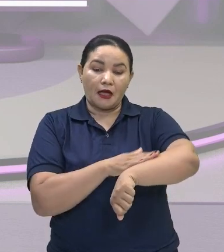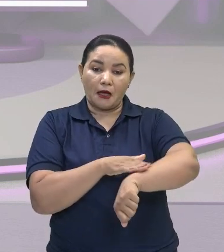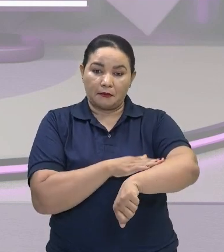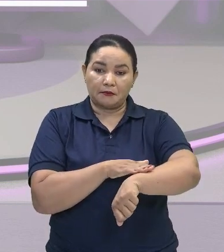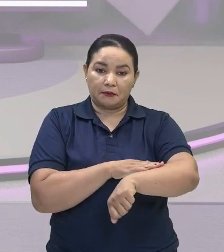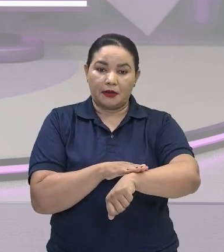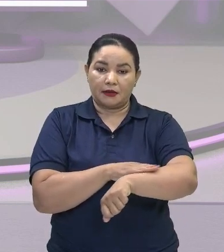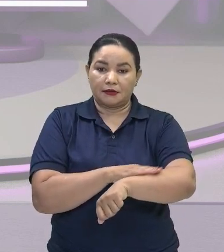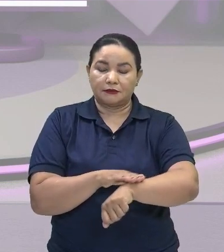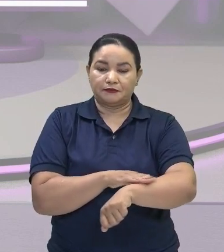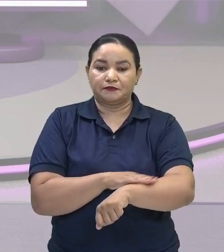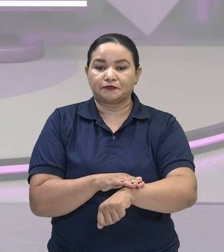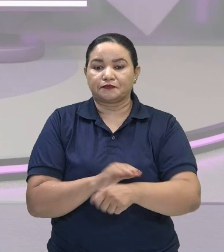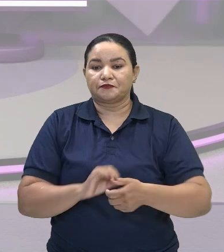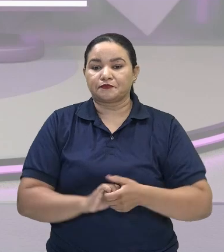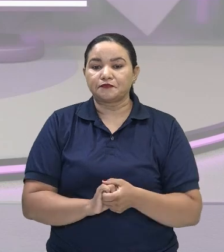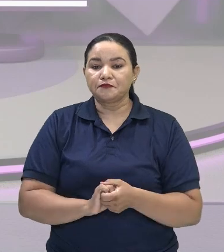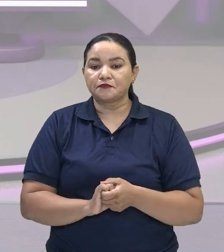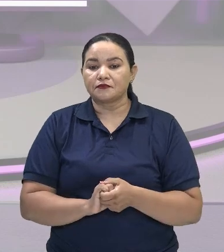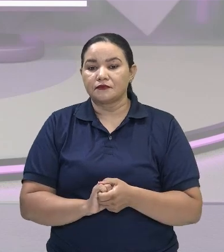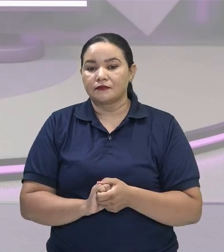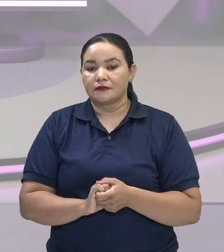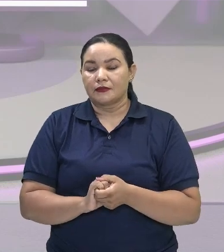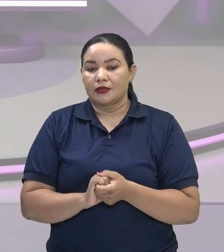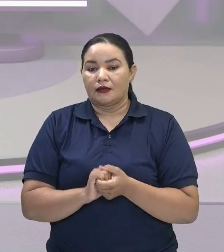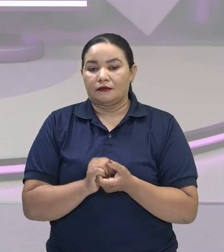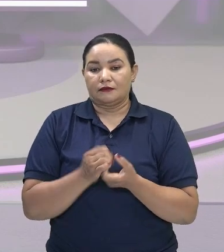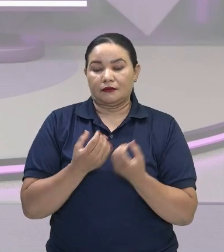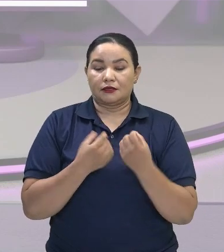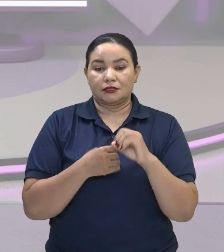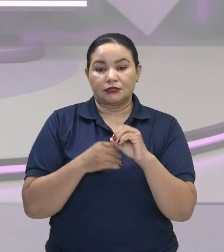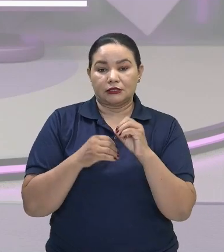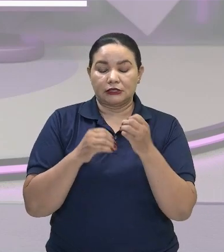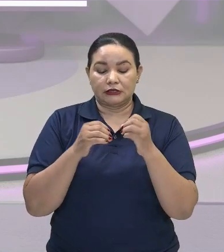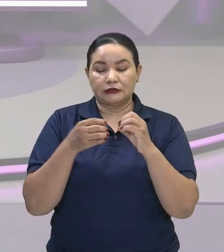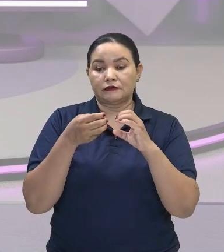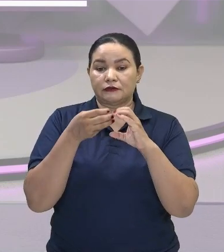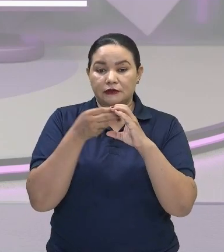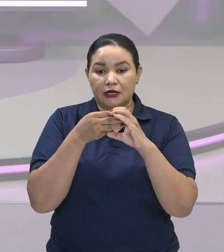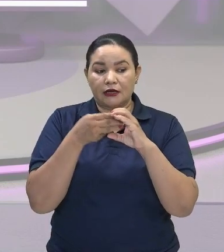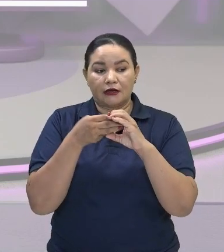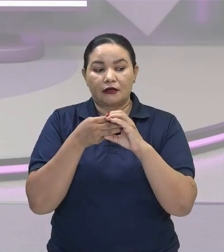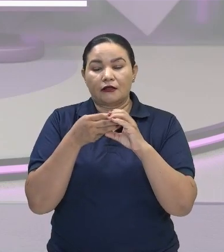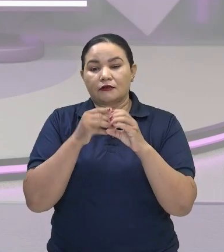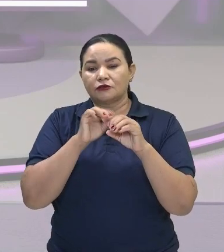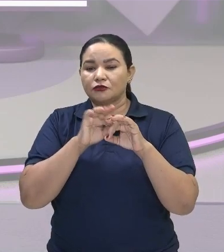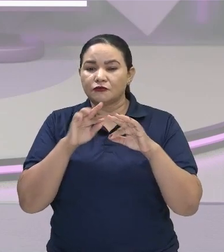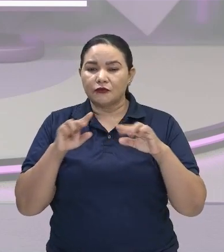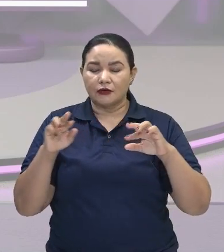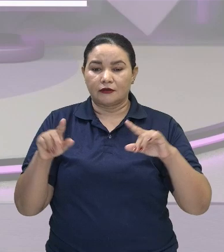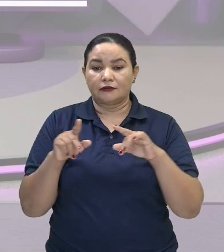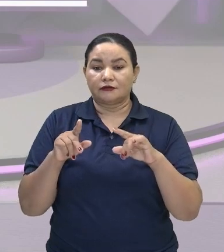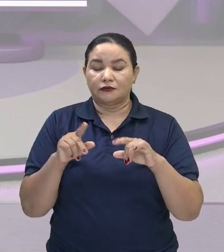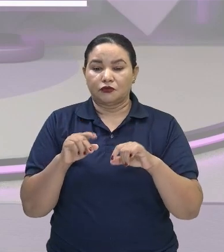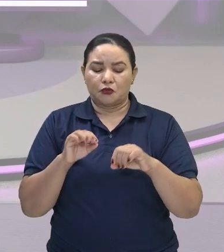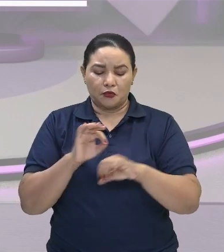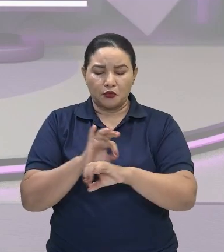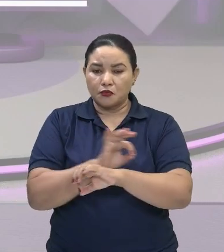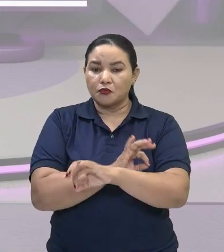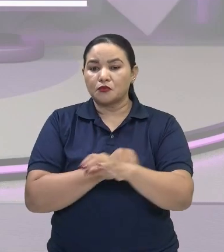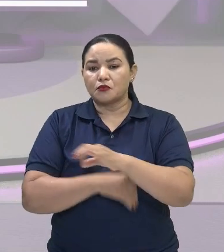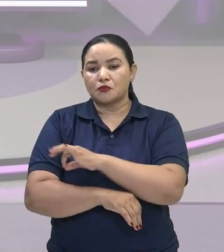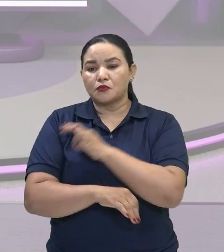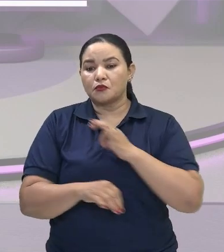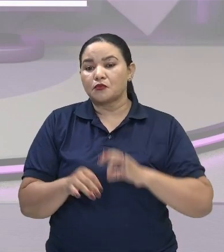maior órgão do corpo humano. Na pele tem várias células, certo? E aí, pessoal, na